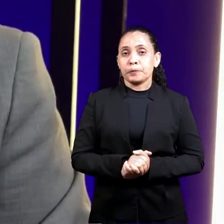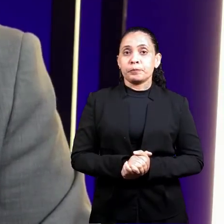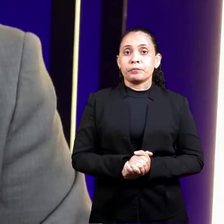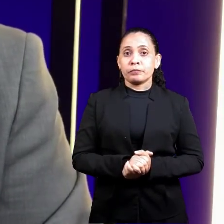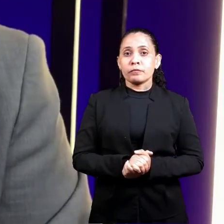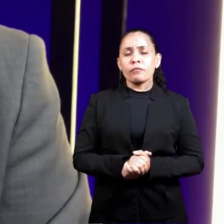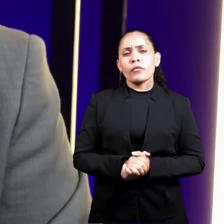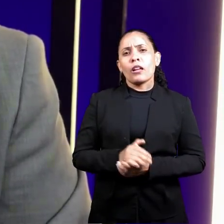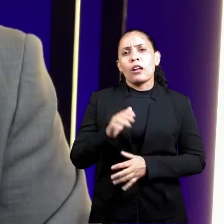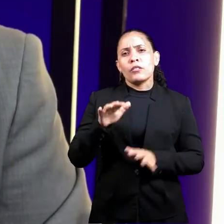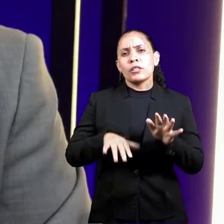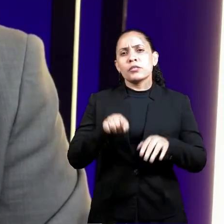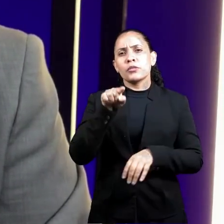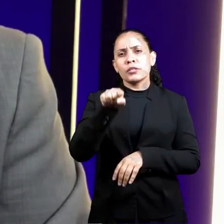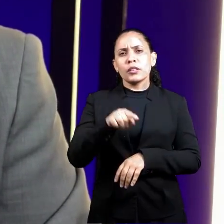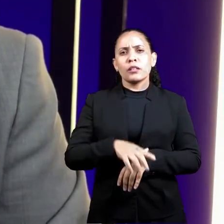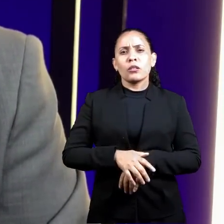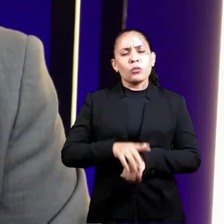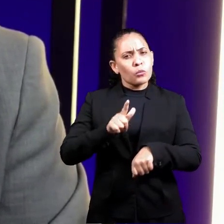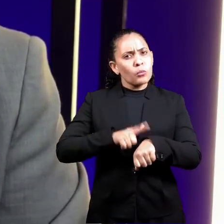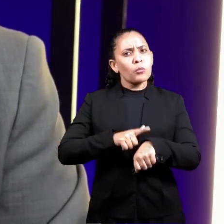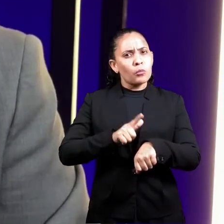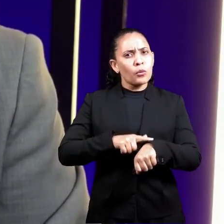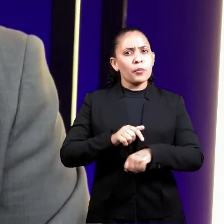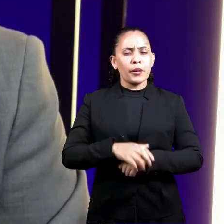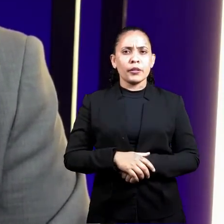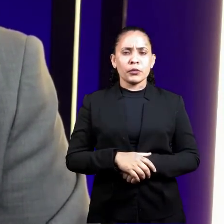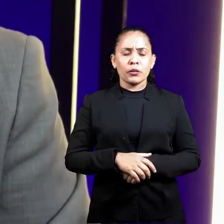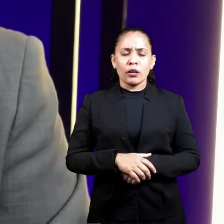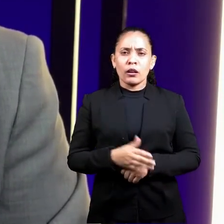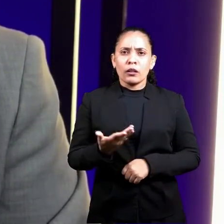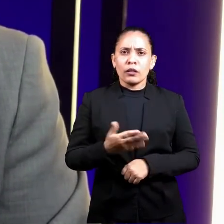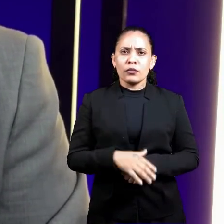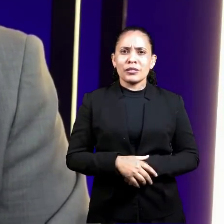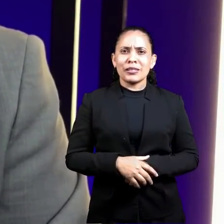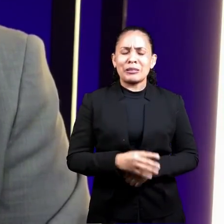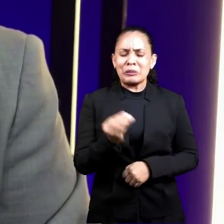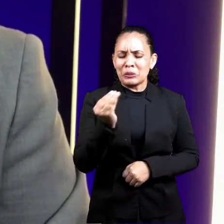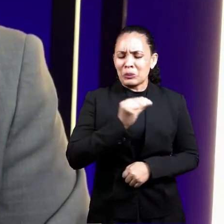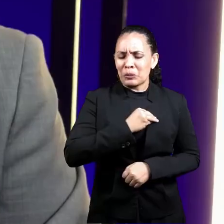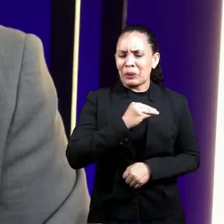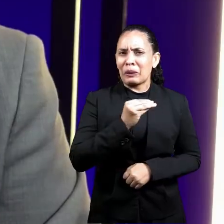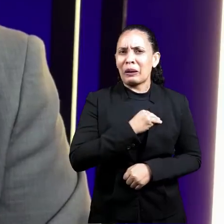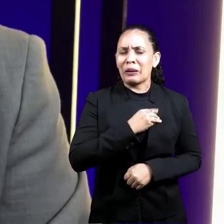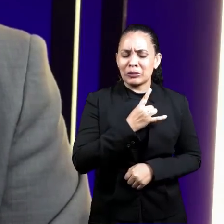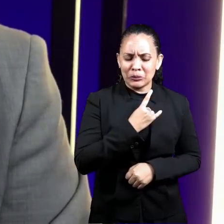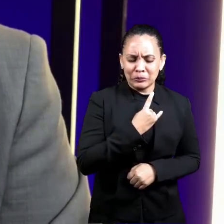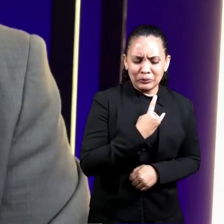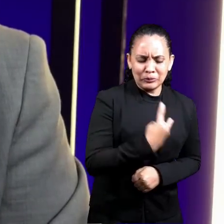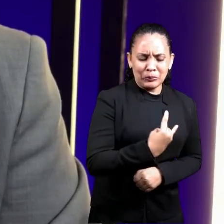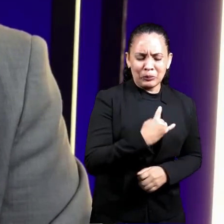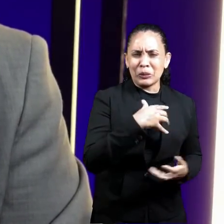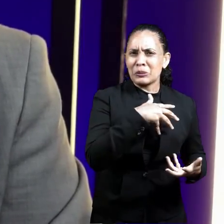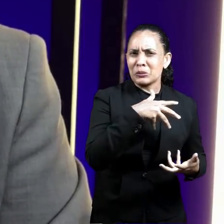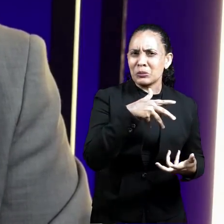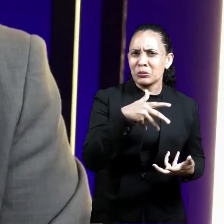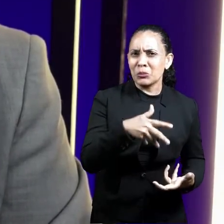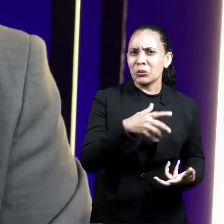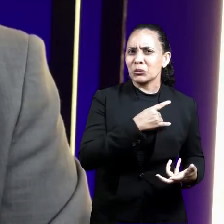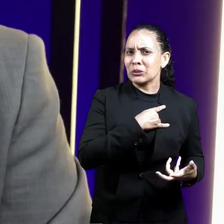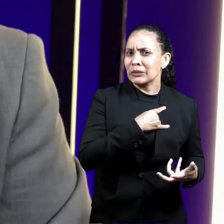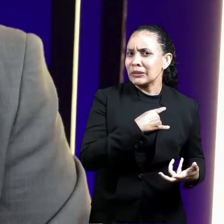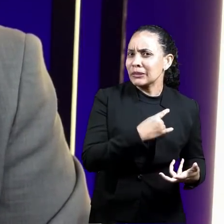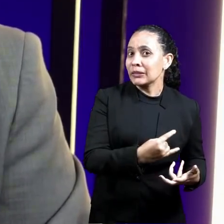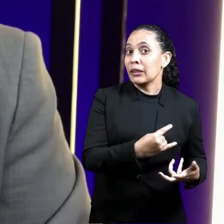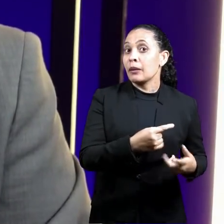episódio, talvez você se encontre num momento desse de cativeiro, né? Uhum. Aprisionado pelas coisas desse mundo, mas da